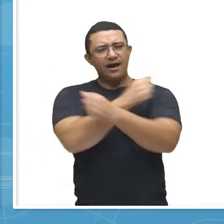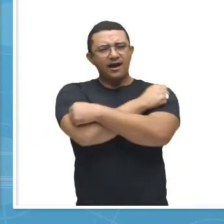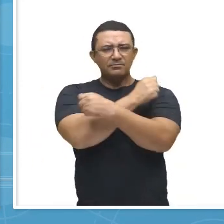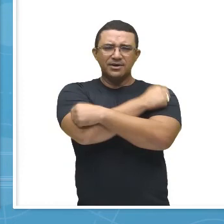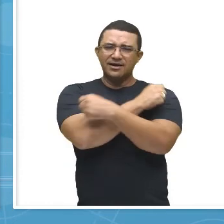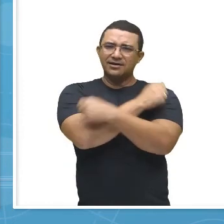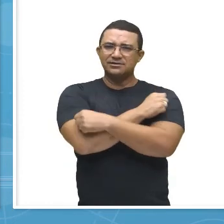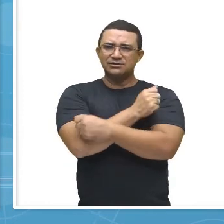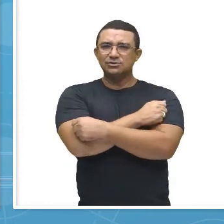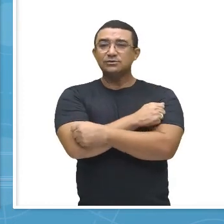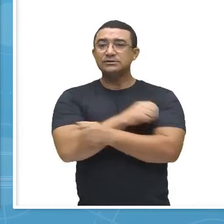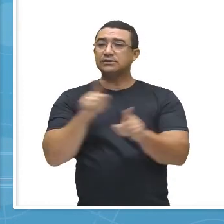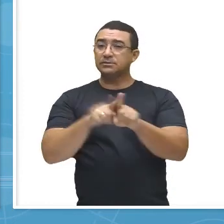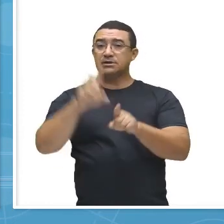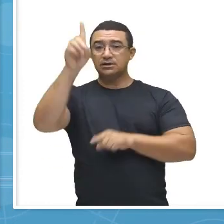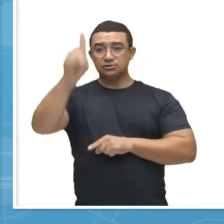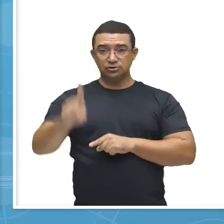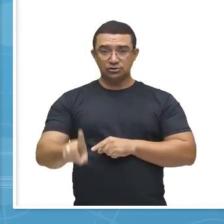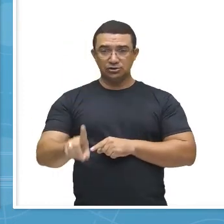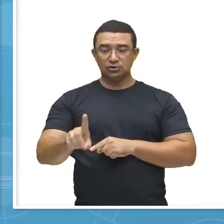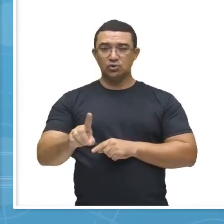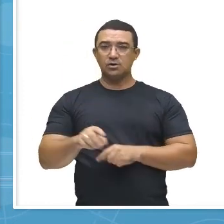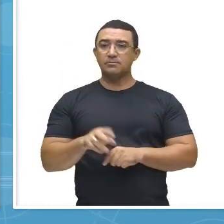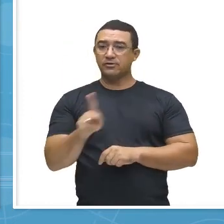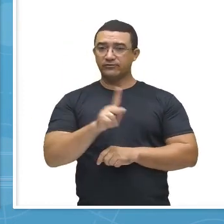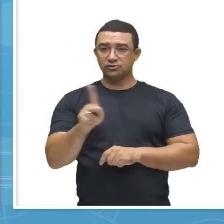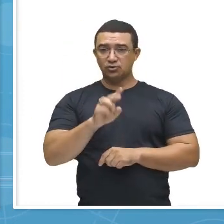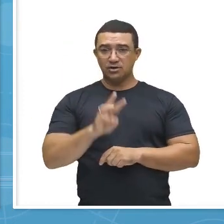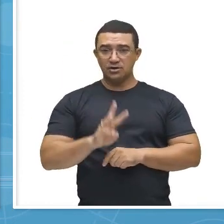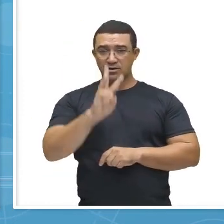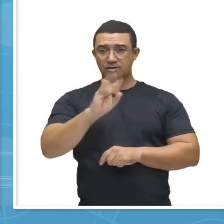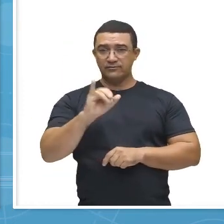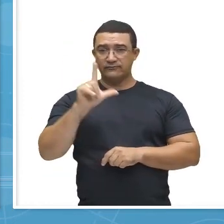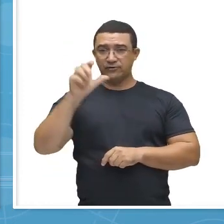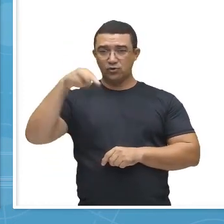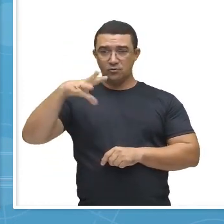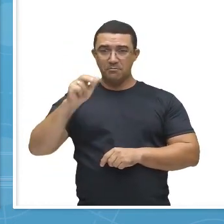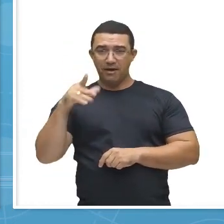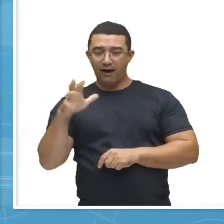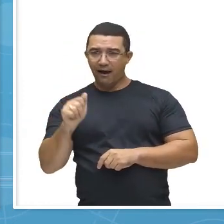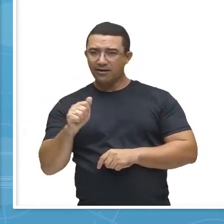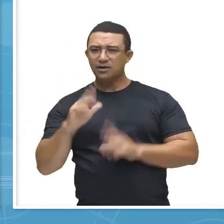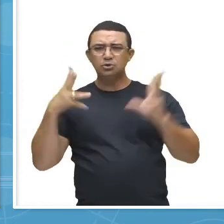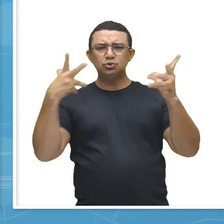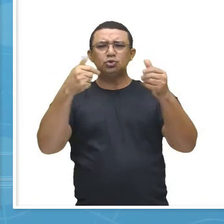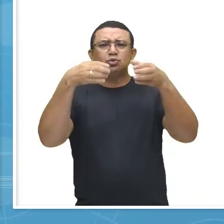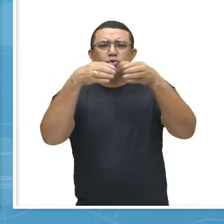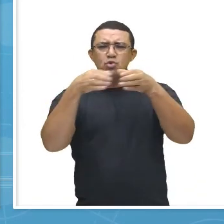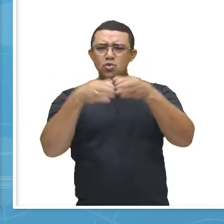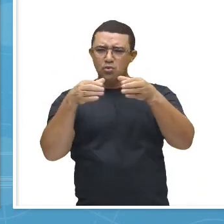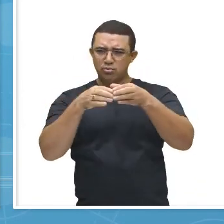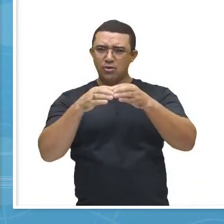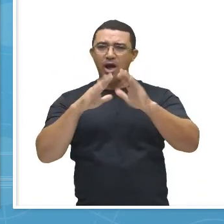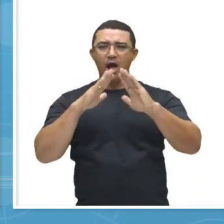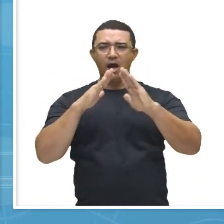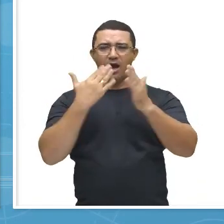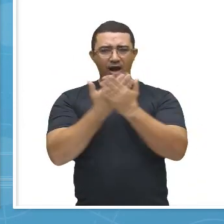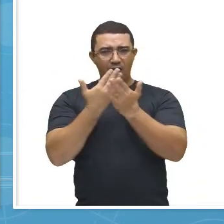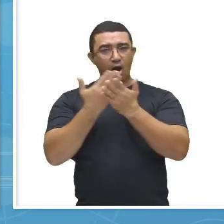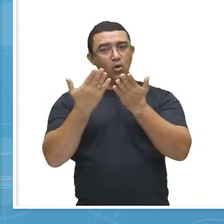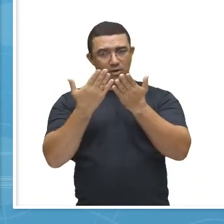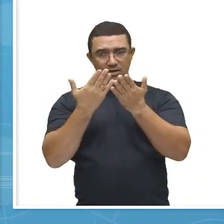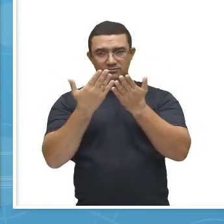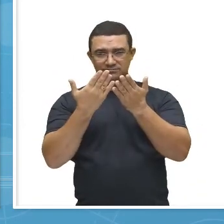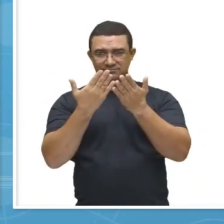também a nossa diretora, a professora Vilmara, que nos acompanha, toda a equipe do Aula em Casa, e tem sido